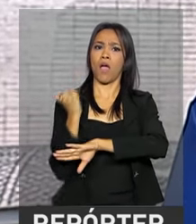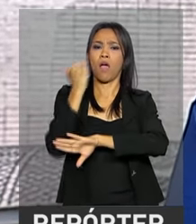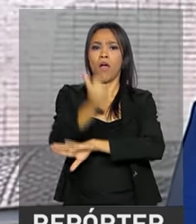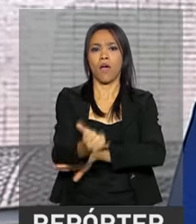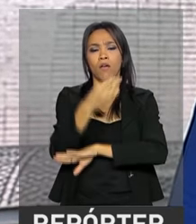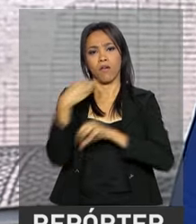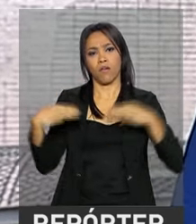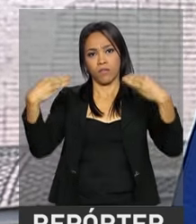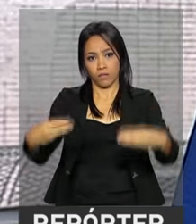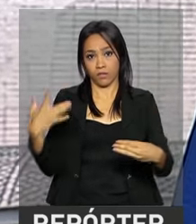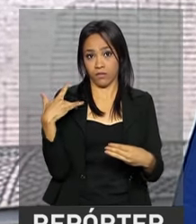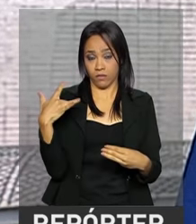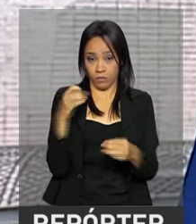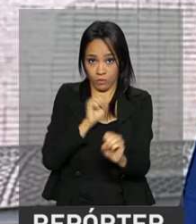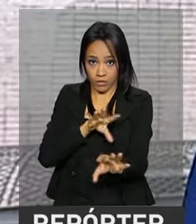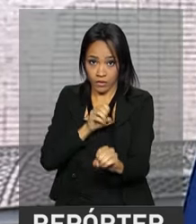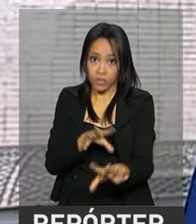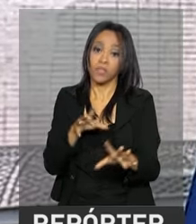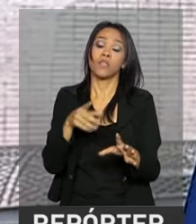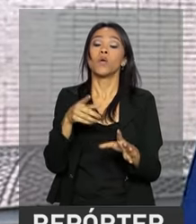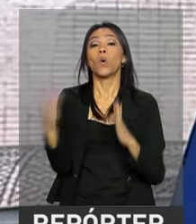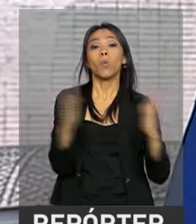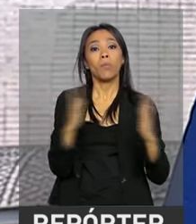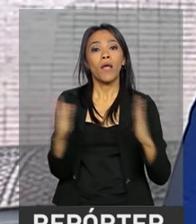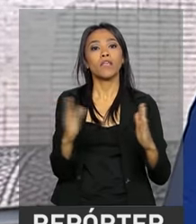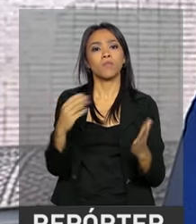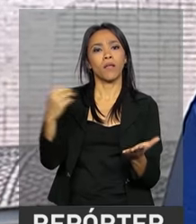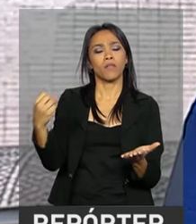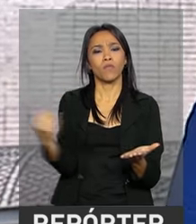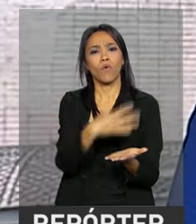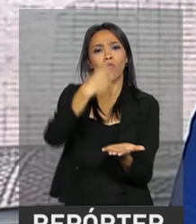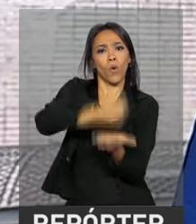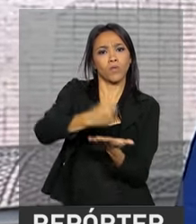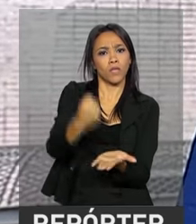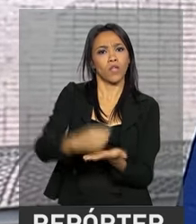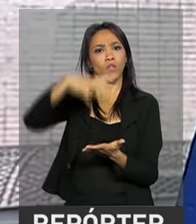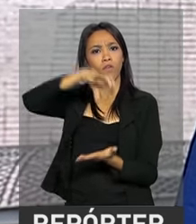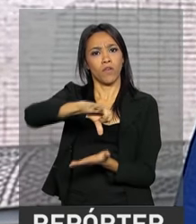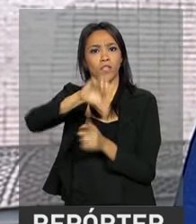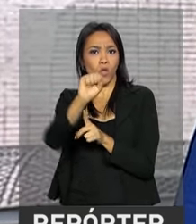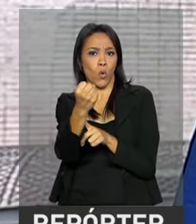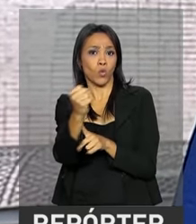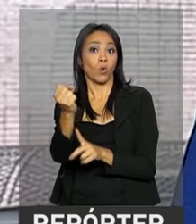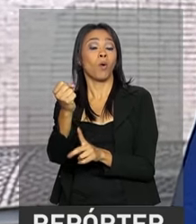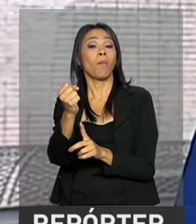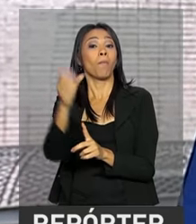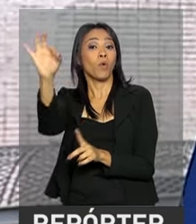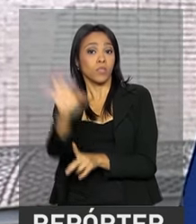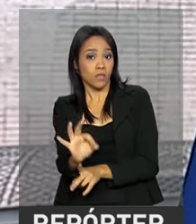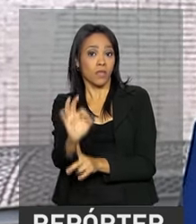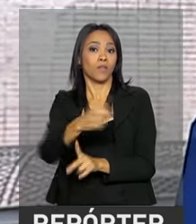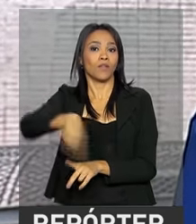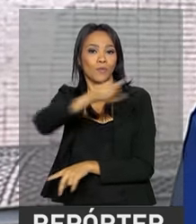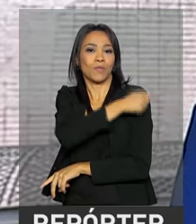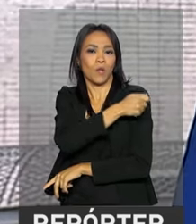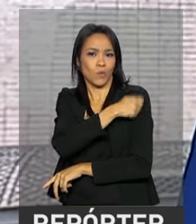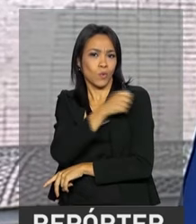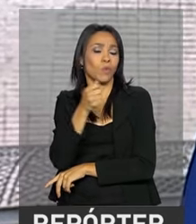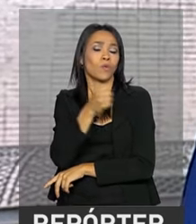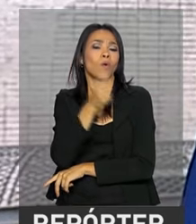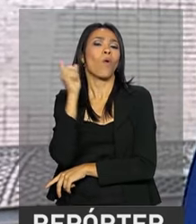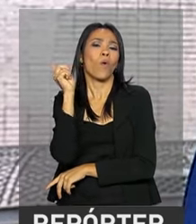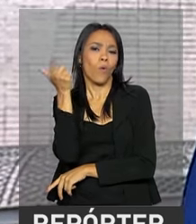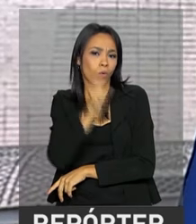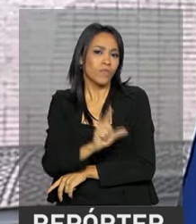com o aumento dos prazos para renovação dos financiamentos 98% dos Estudantes conseguiram renovar o contrato